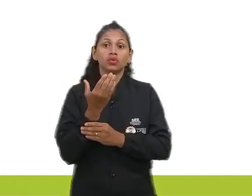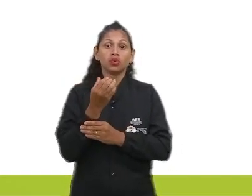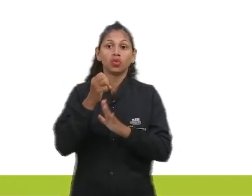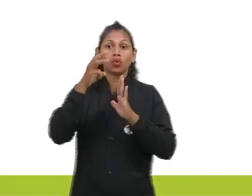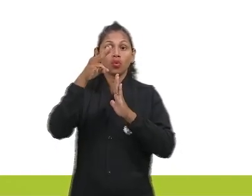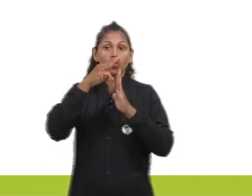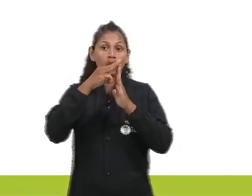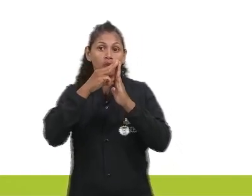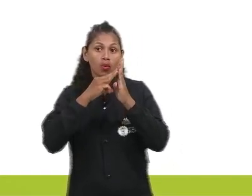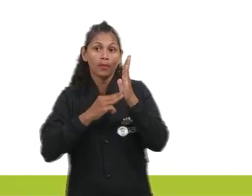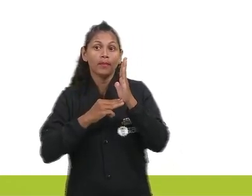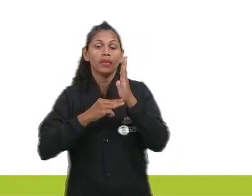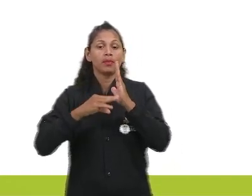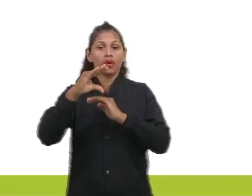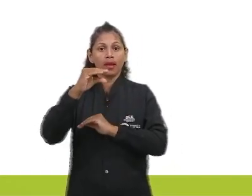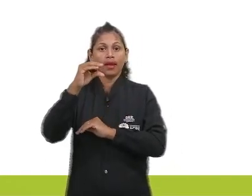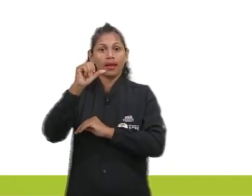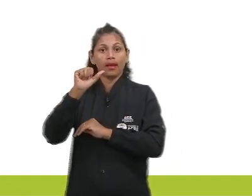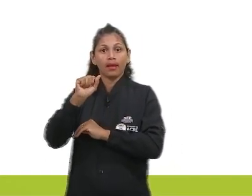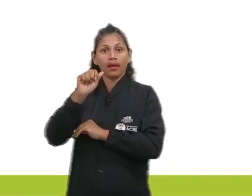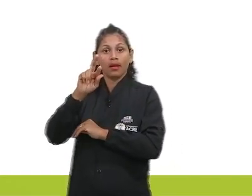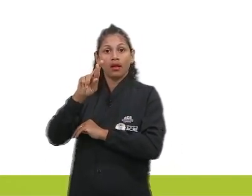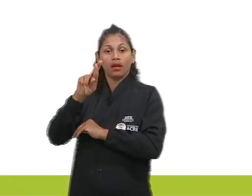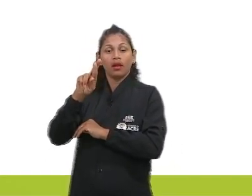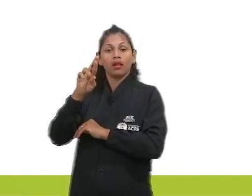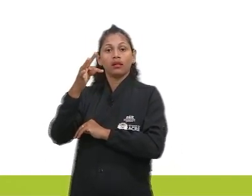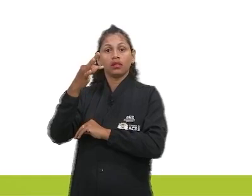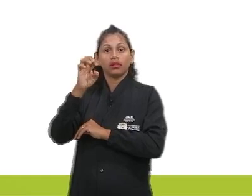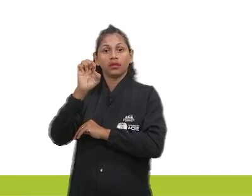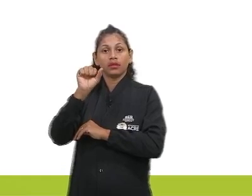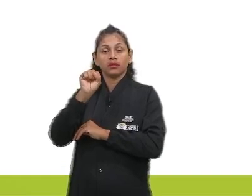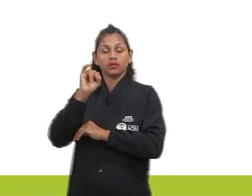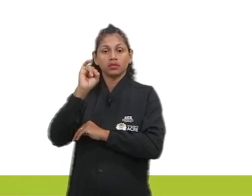método cartesiano, que é um método para o acesso ao